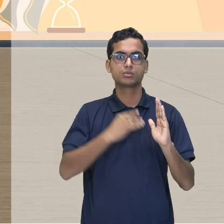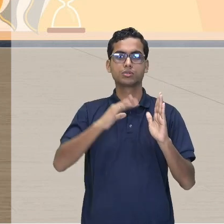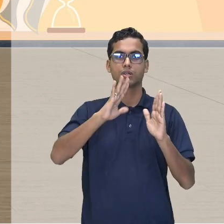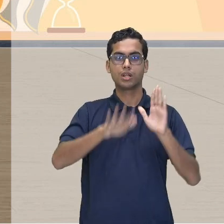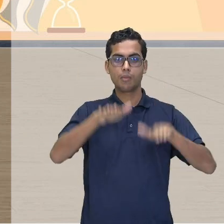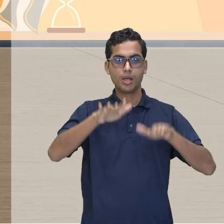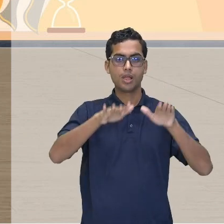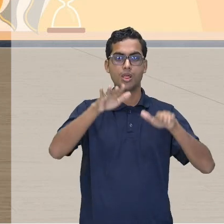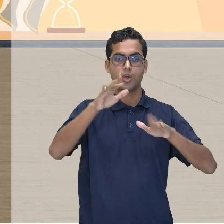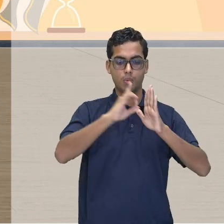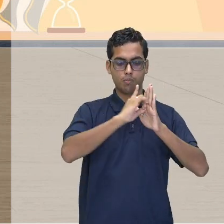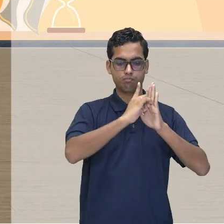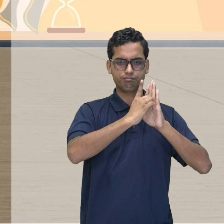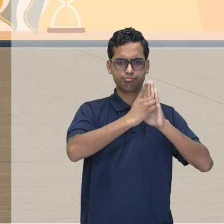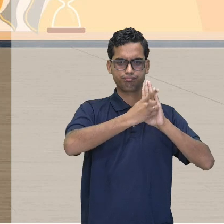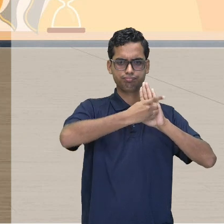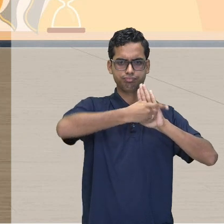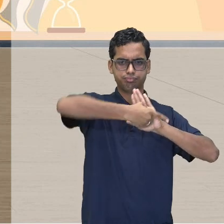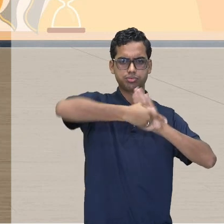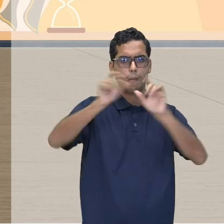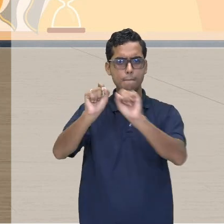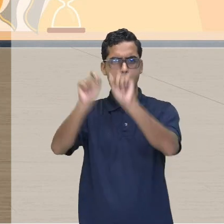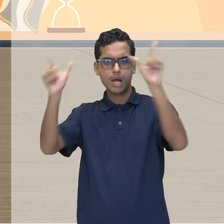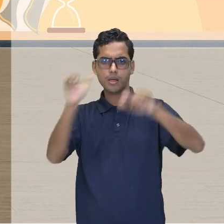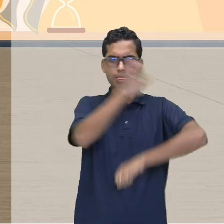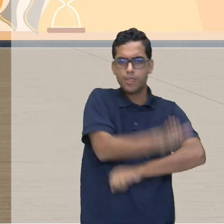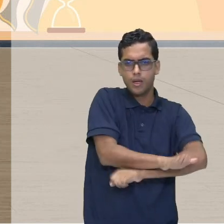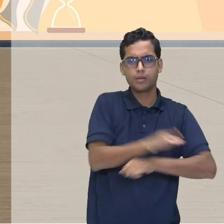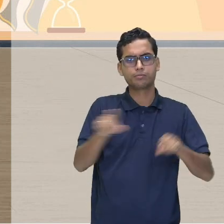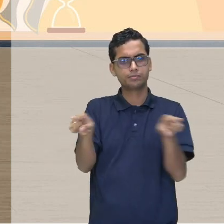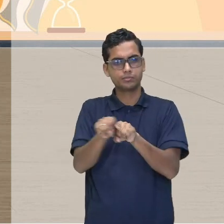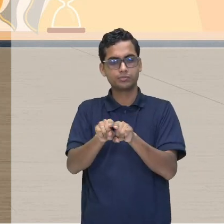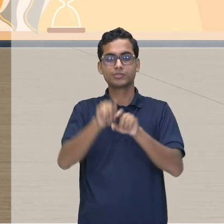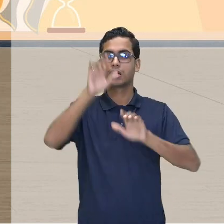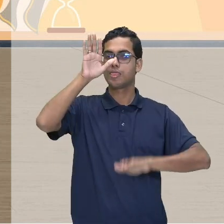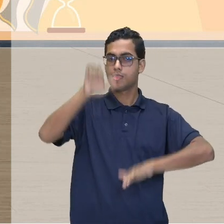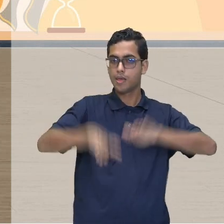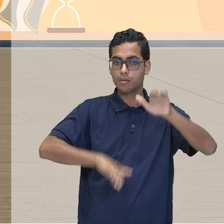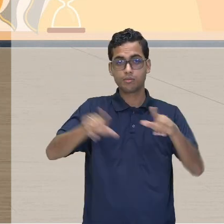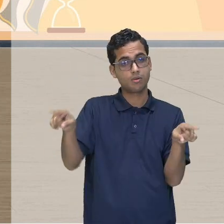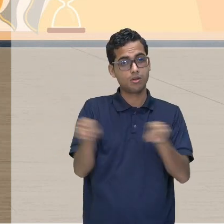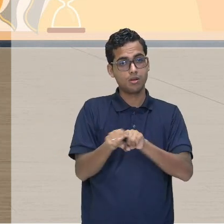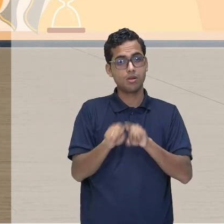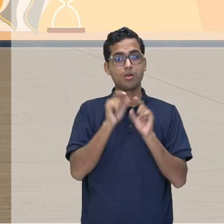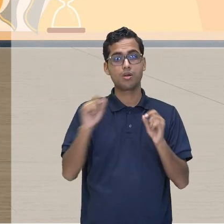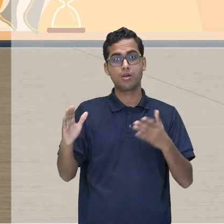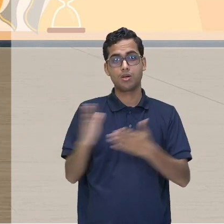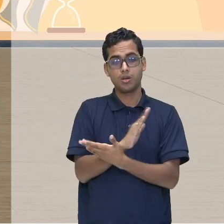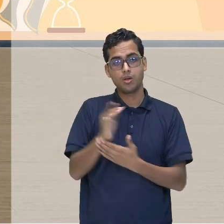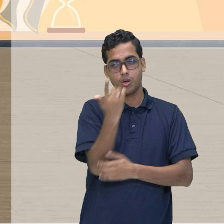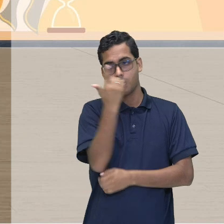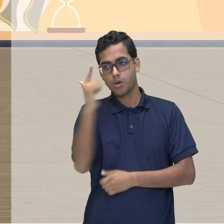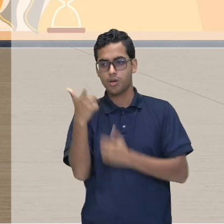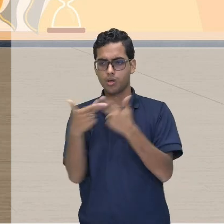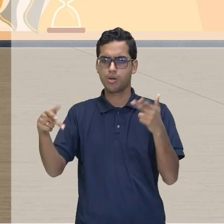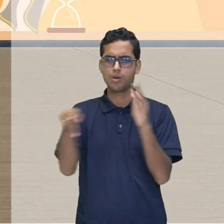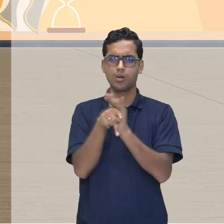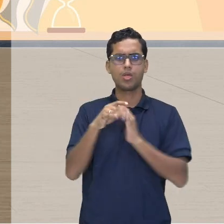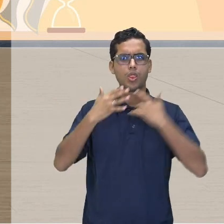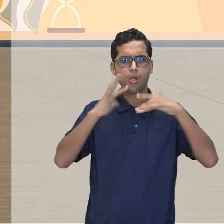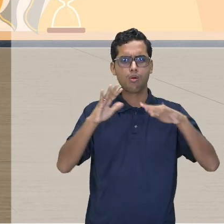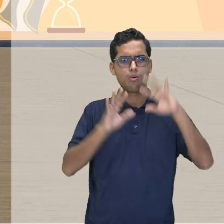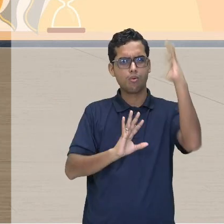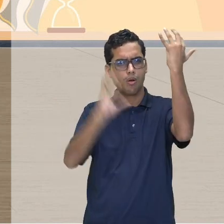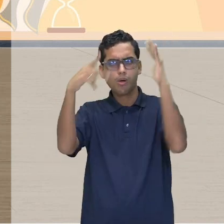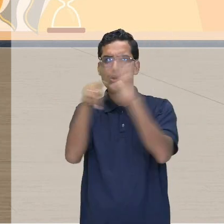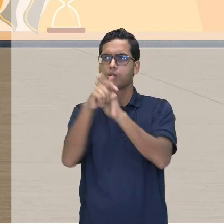do relógio girando, se é de manhã, se é de tarde. Claro que nós também dependemos algumas vezes de alguns outros fatores naturais, como por exemplo do